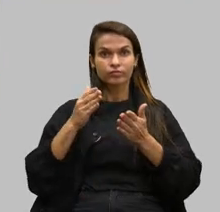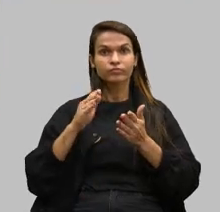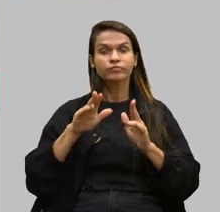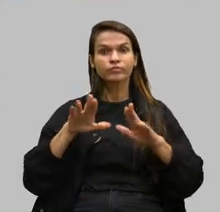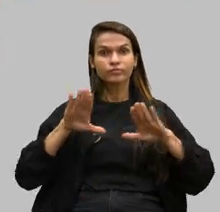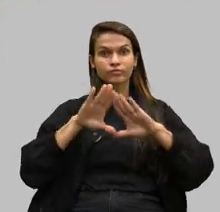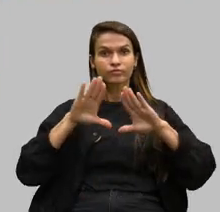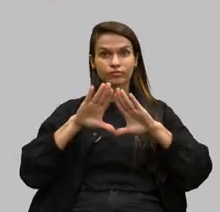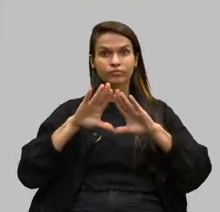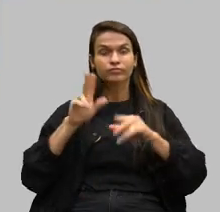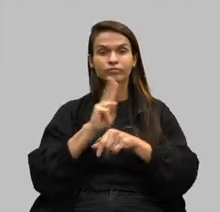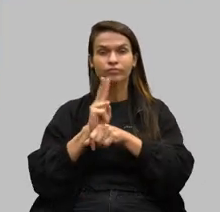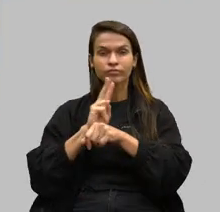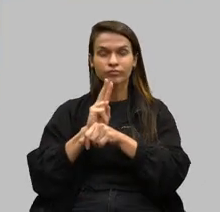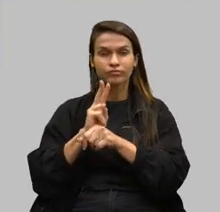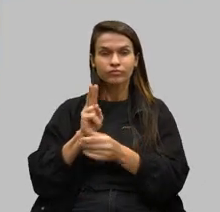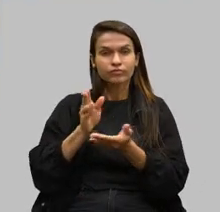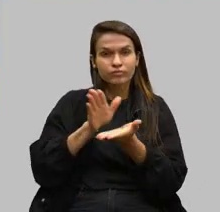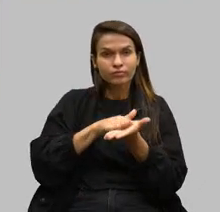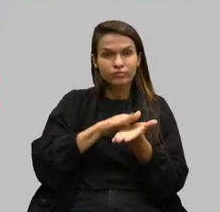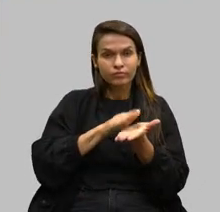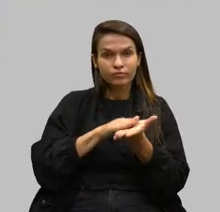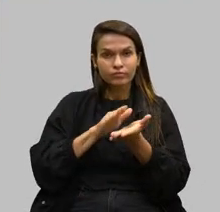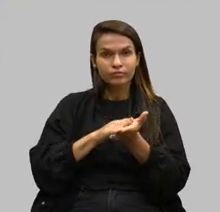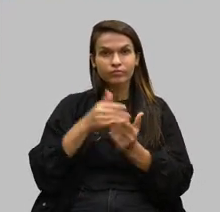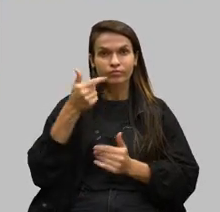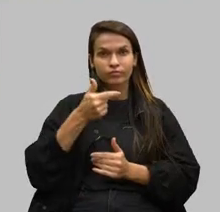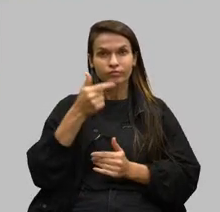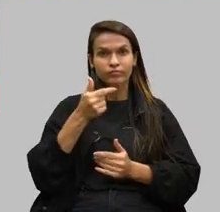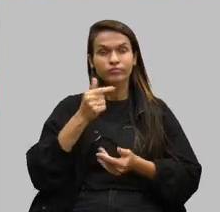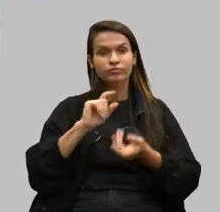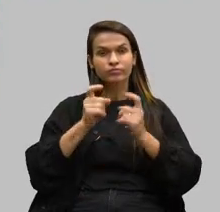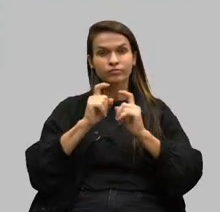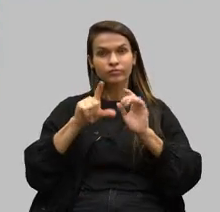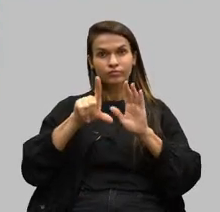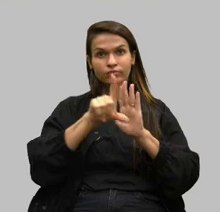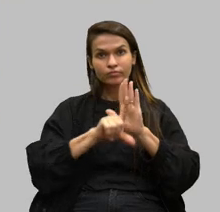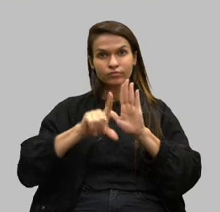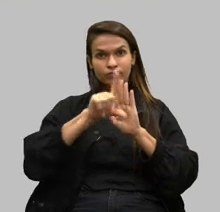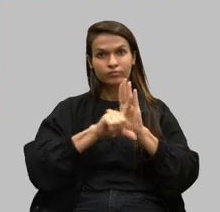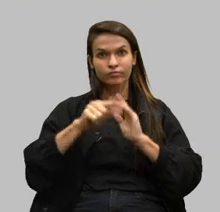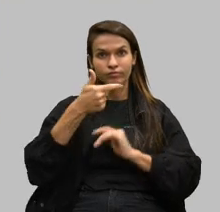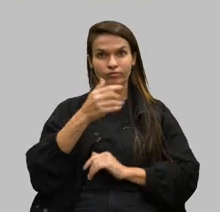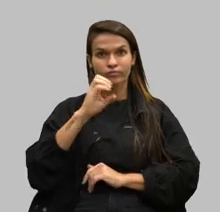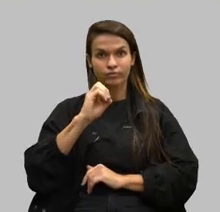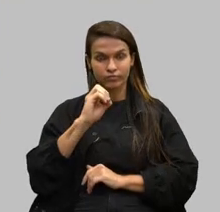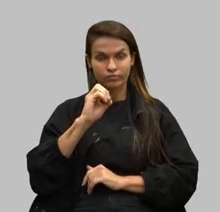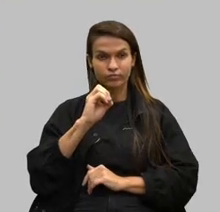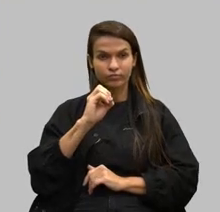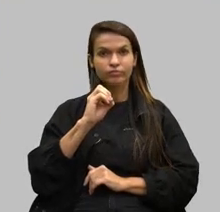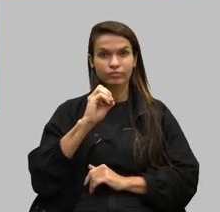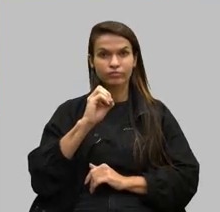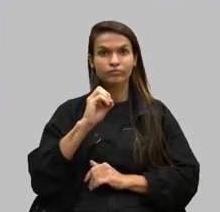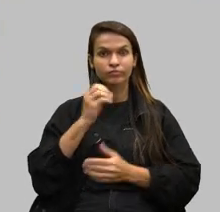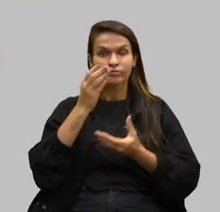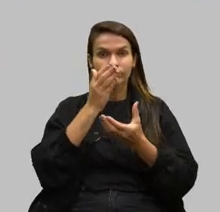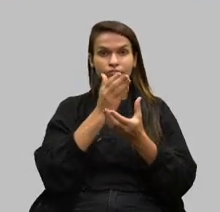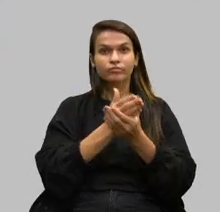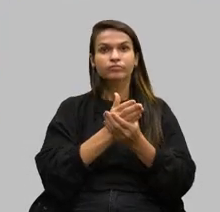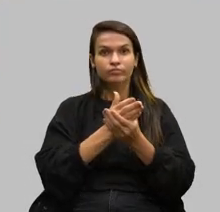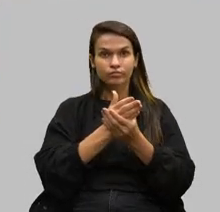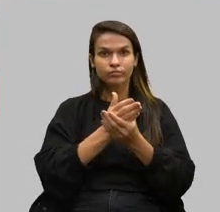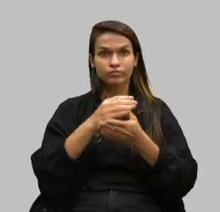de contas da segunda sessão Legislativa ordinária da 20ª legislatura processo no qual